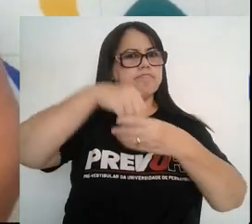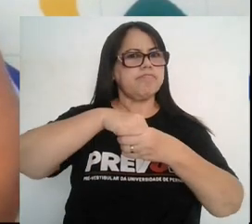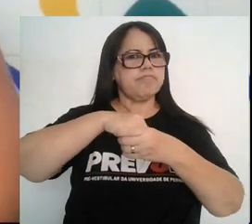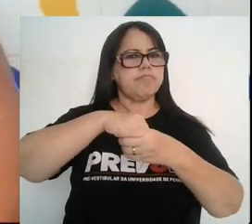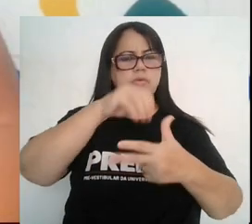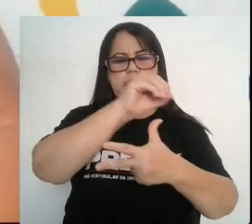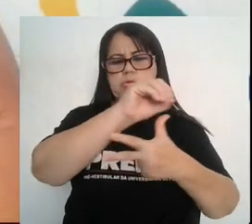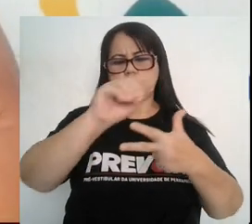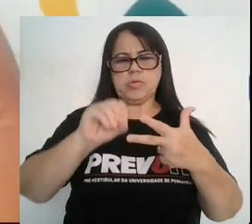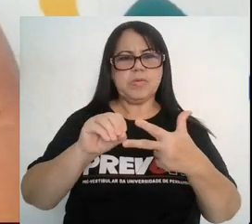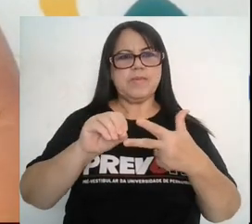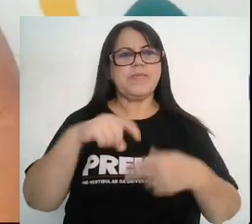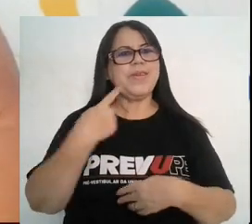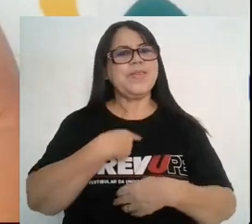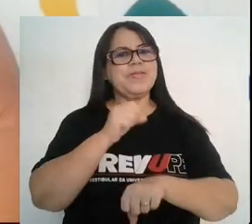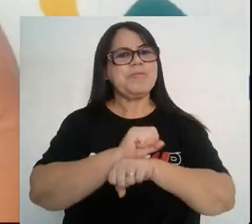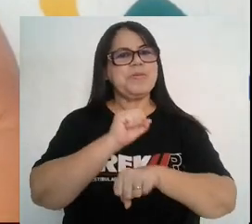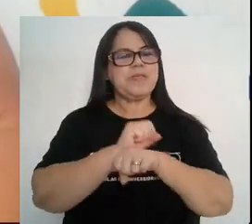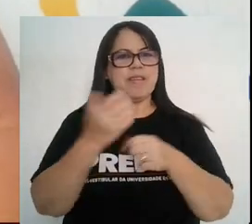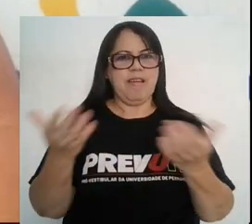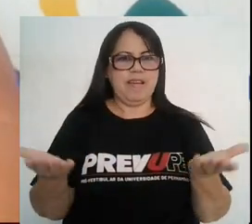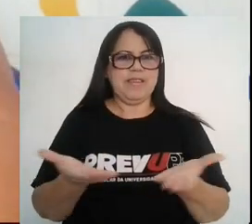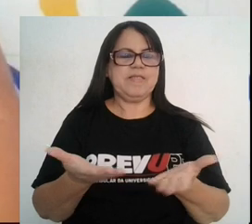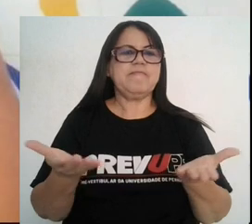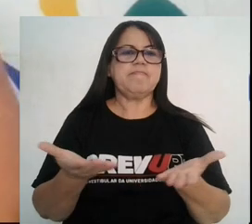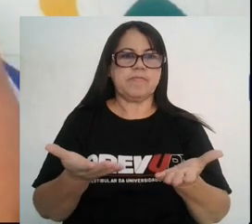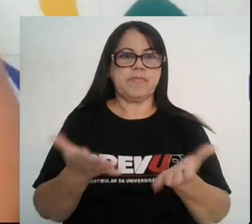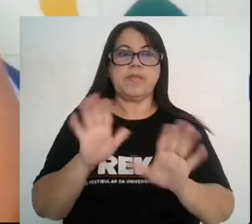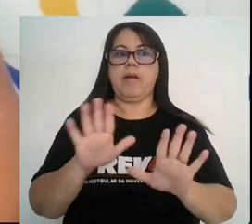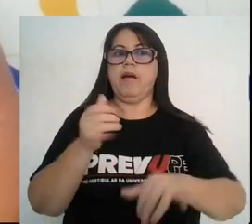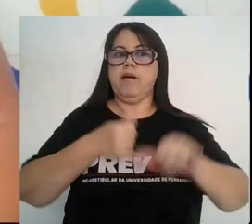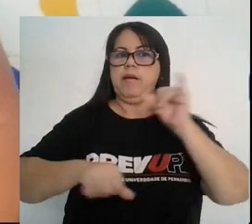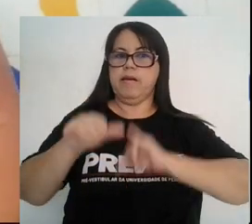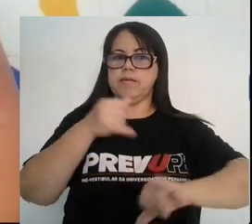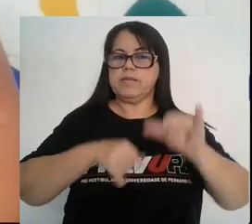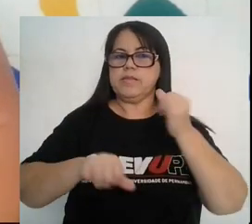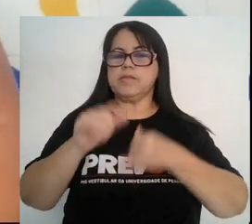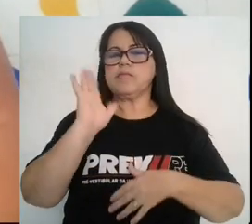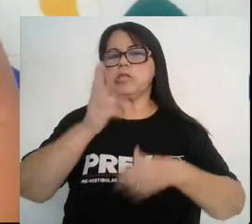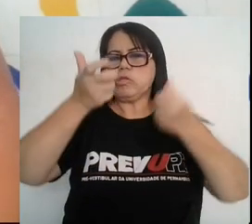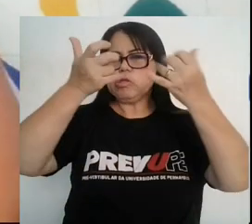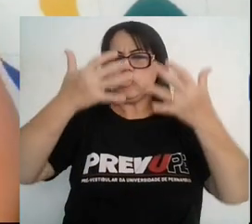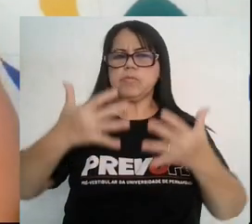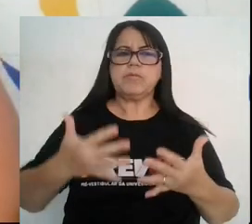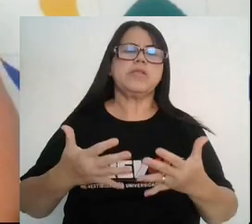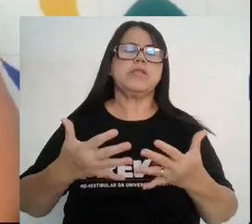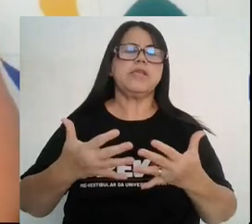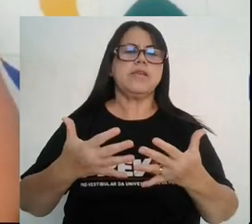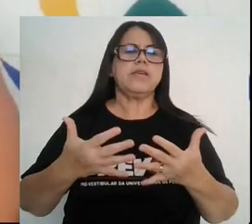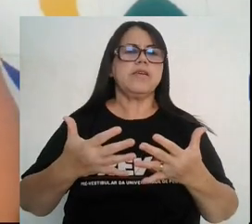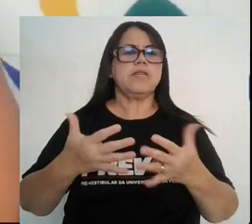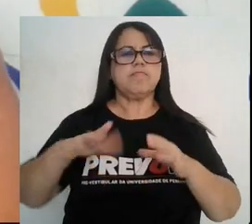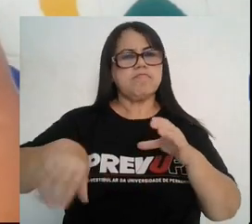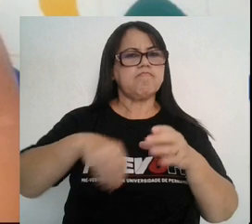gente vai esperar ele nessa edição do Enem 2024. A química dentro do Enem, como já dito em outro vídeo, é